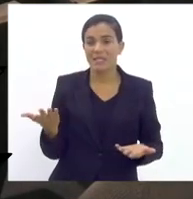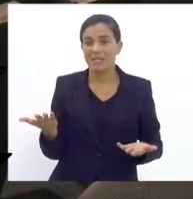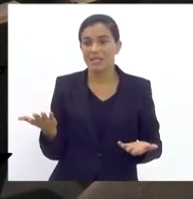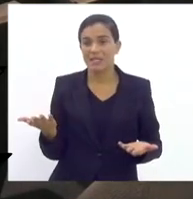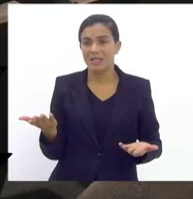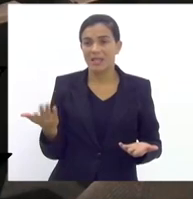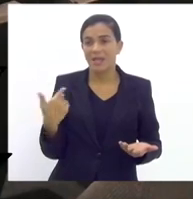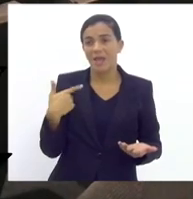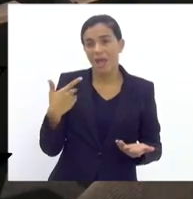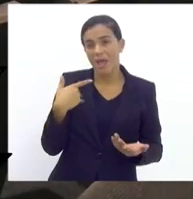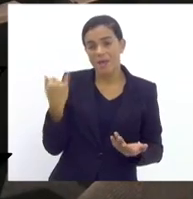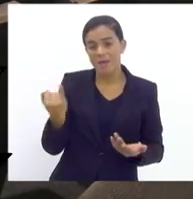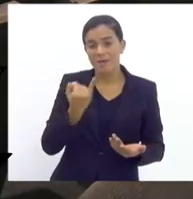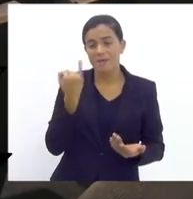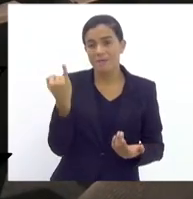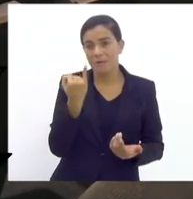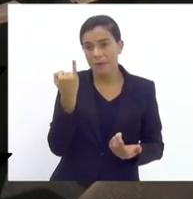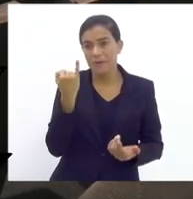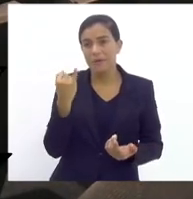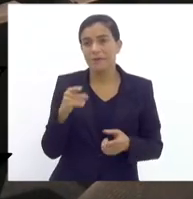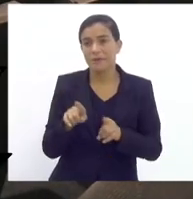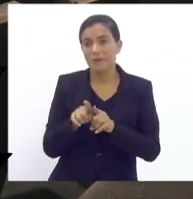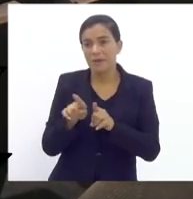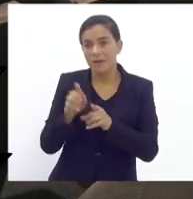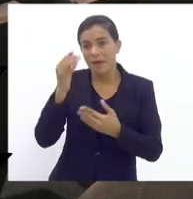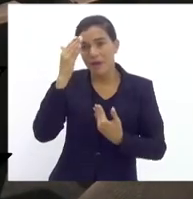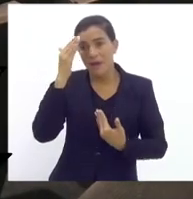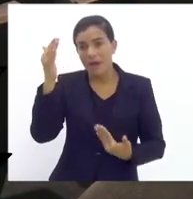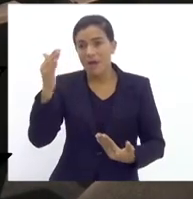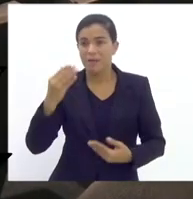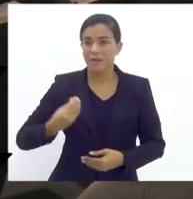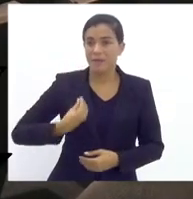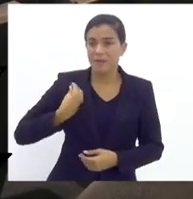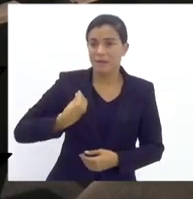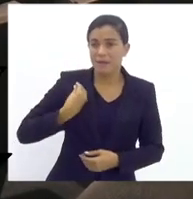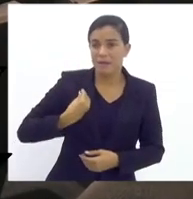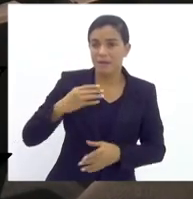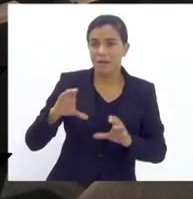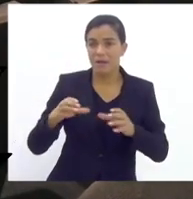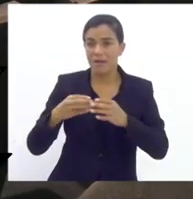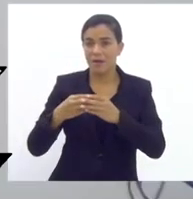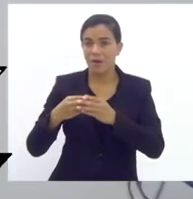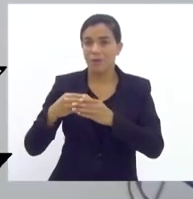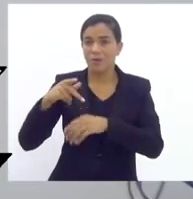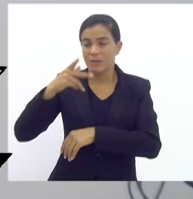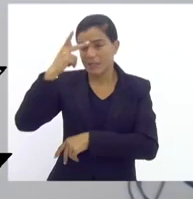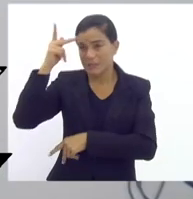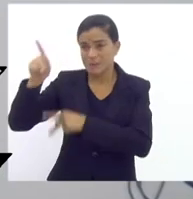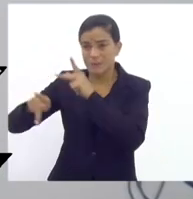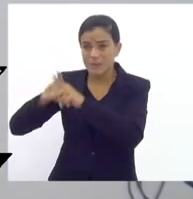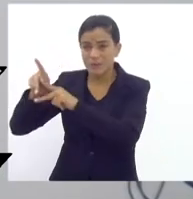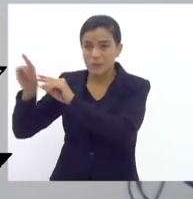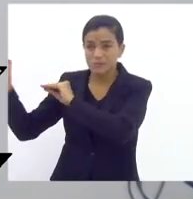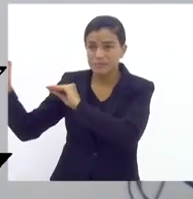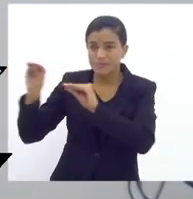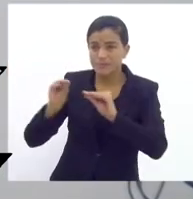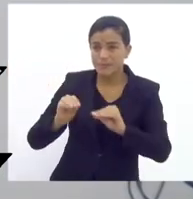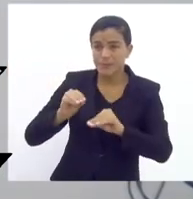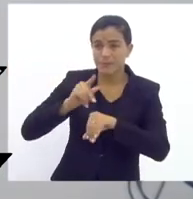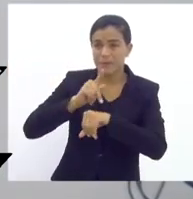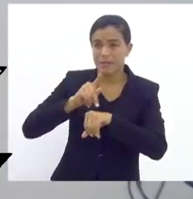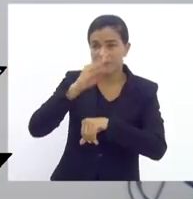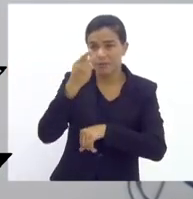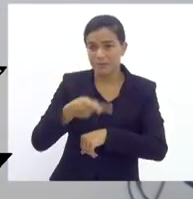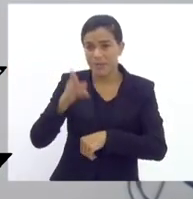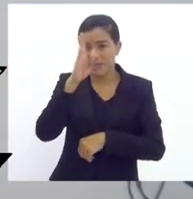que é muito importante e também agradeço a participação da comunidade Imigrante que tá aqui e também